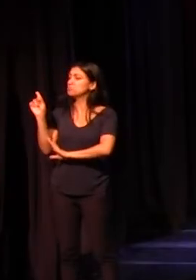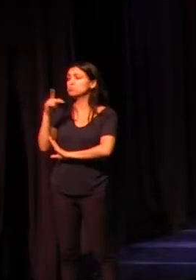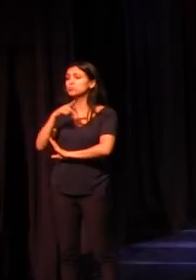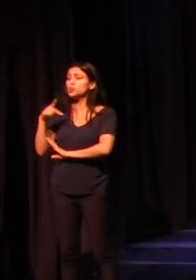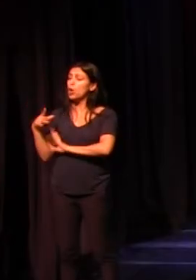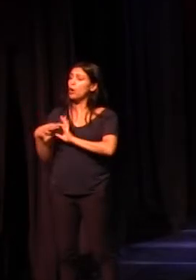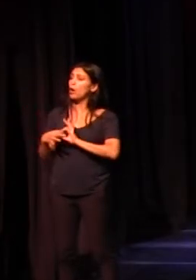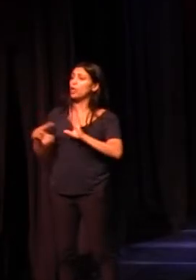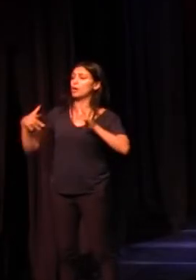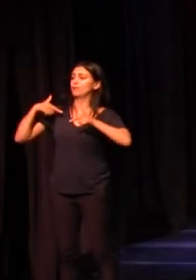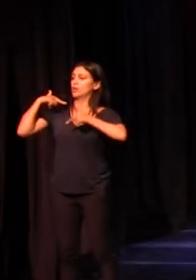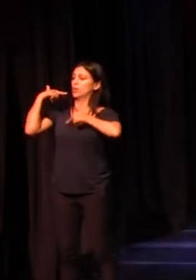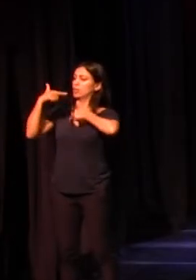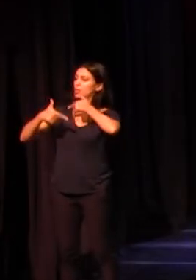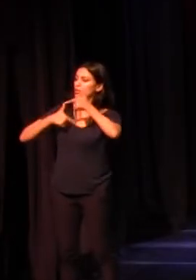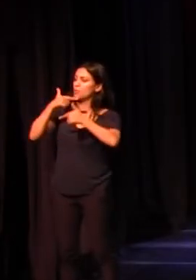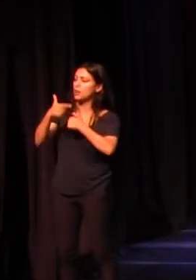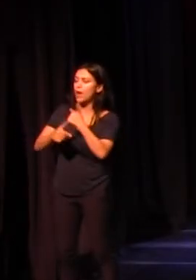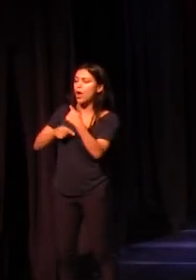as questões regionais